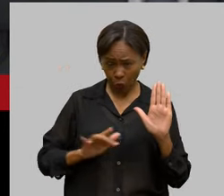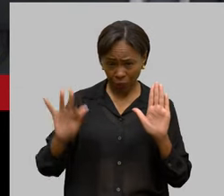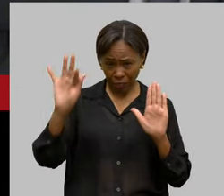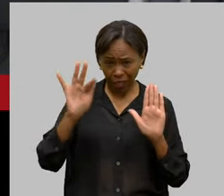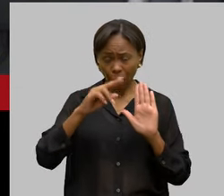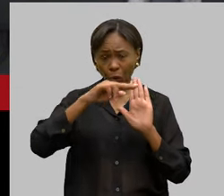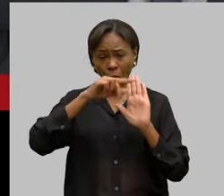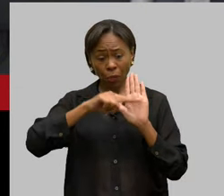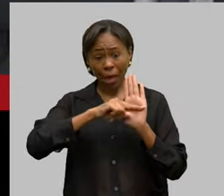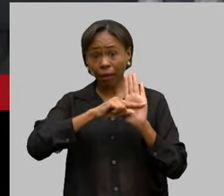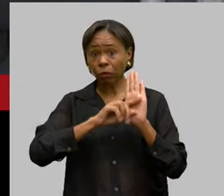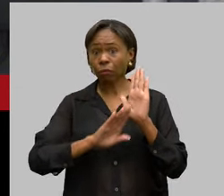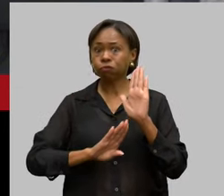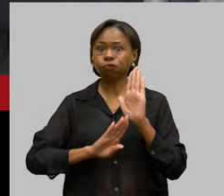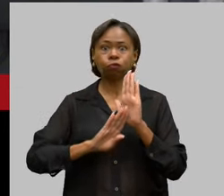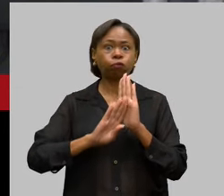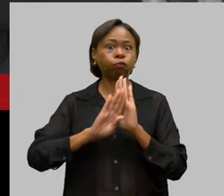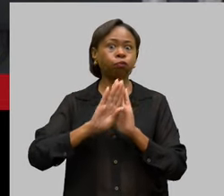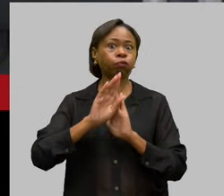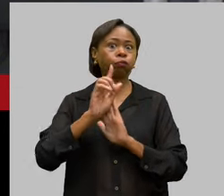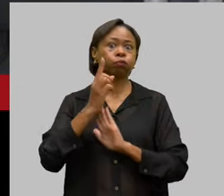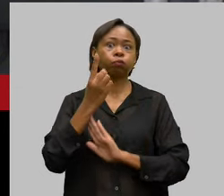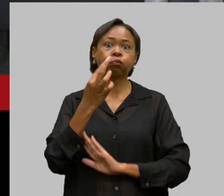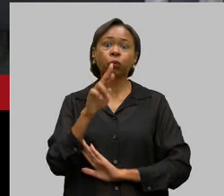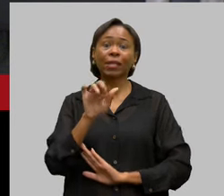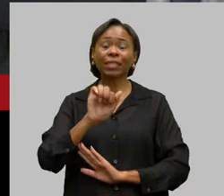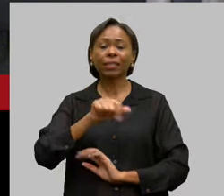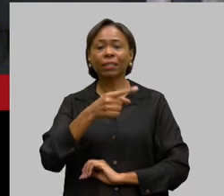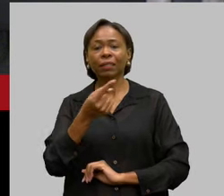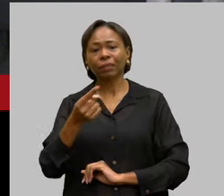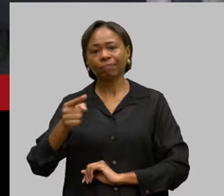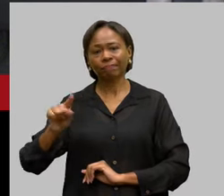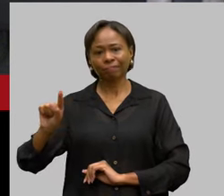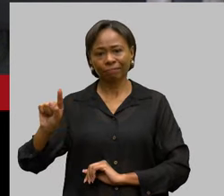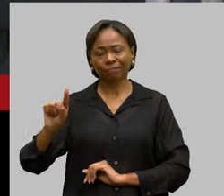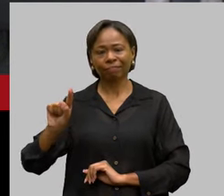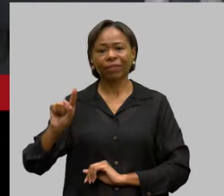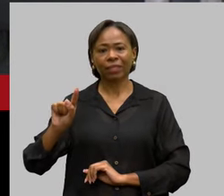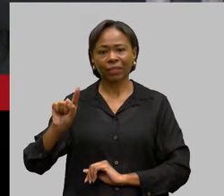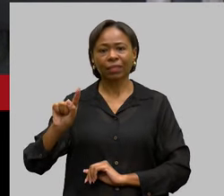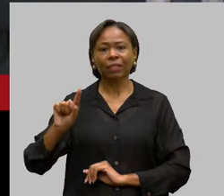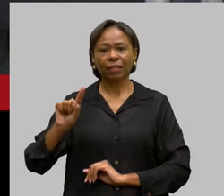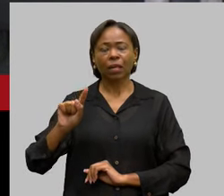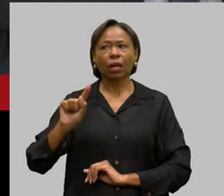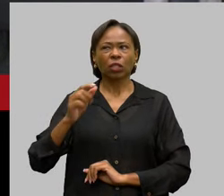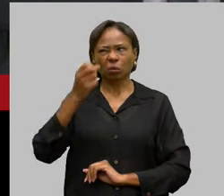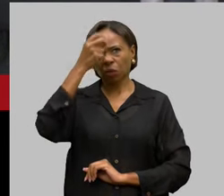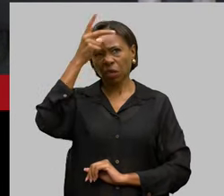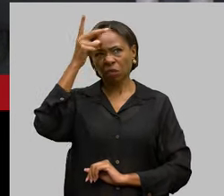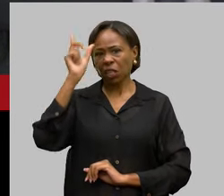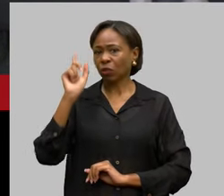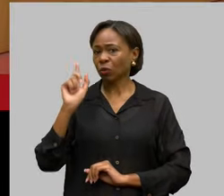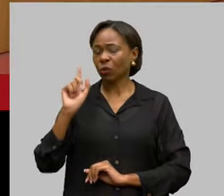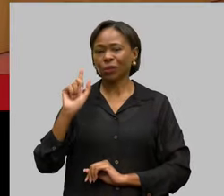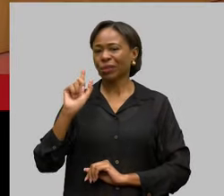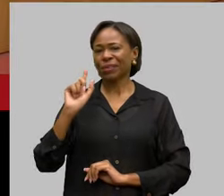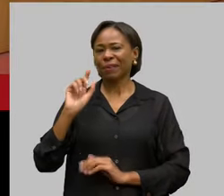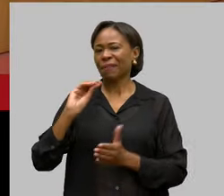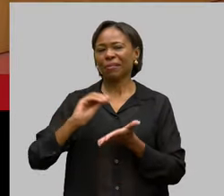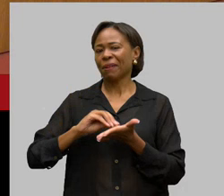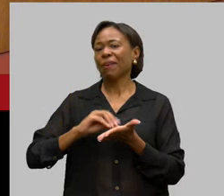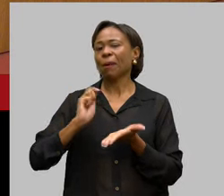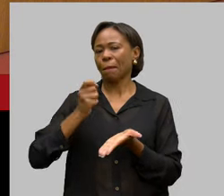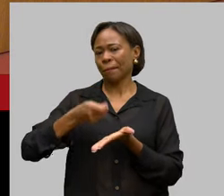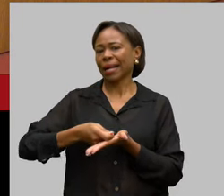país para prefeitos não pagarem durante até aa até a eleição do ano que vem e terem dinheiro para fazer